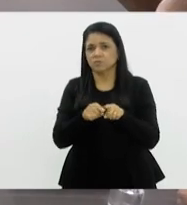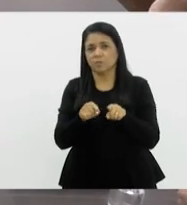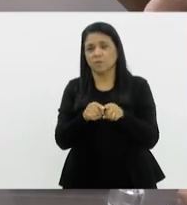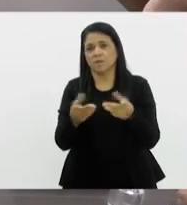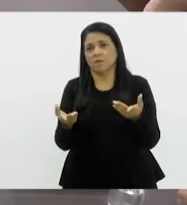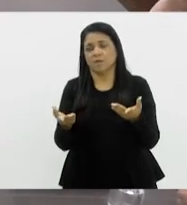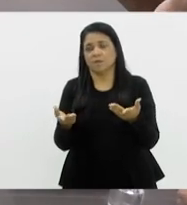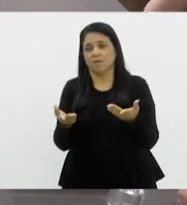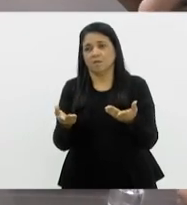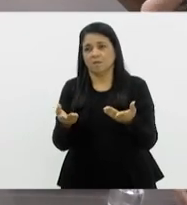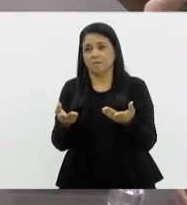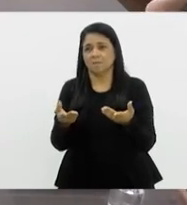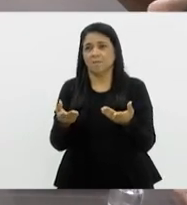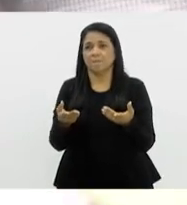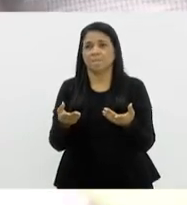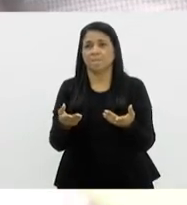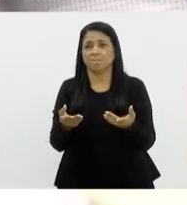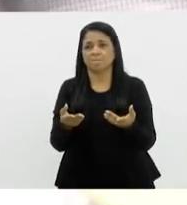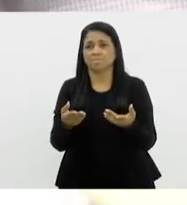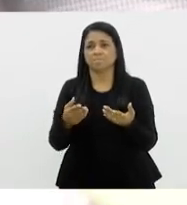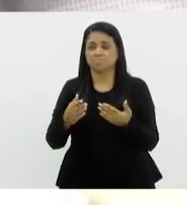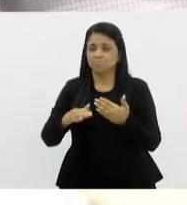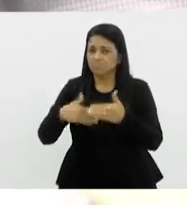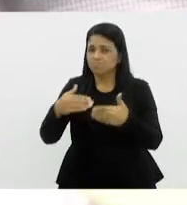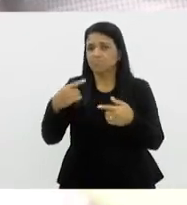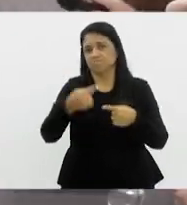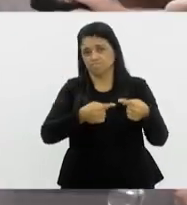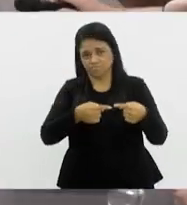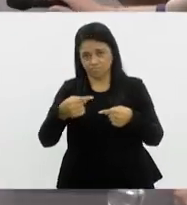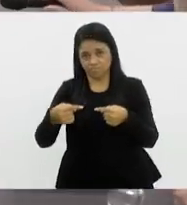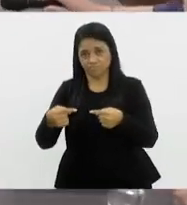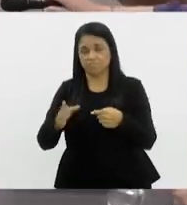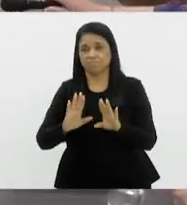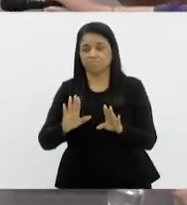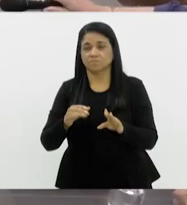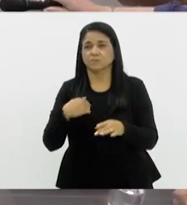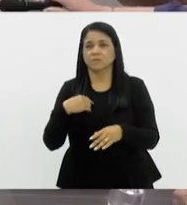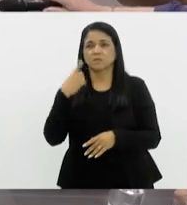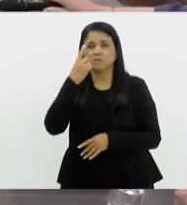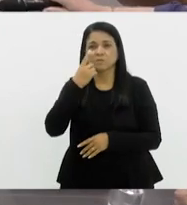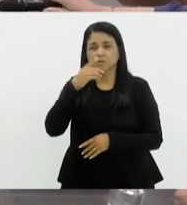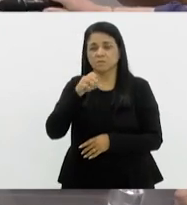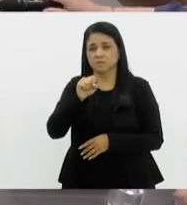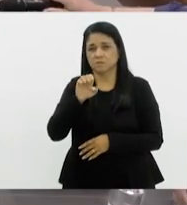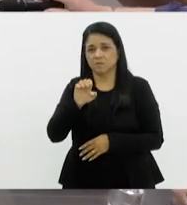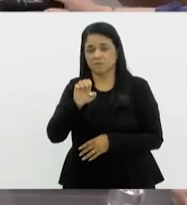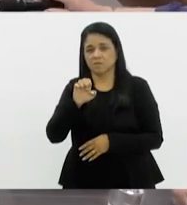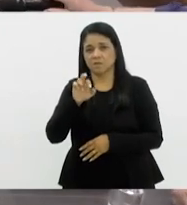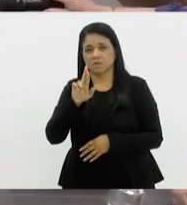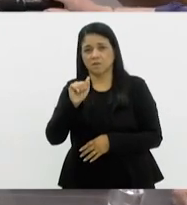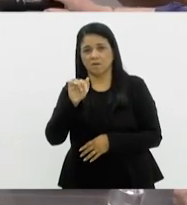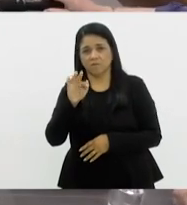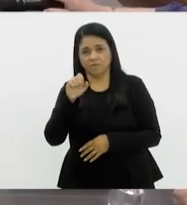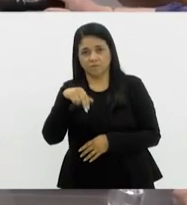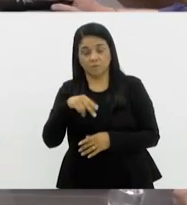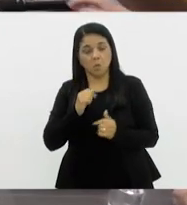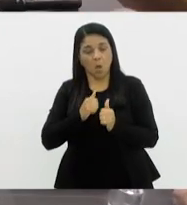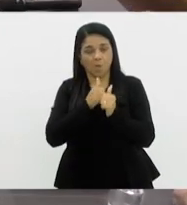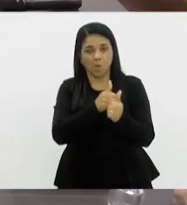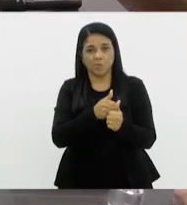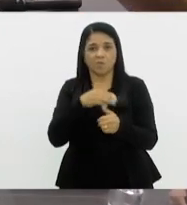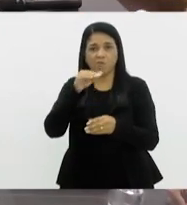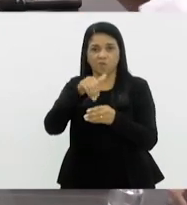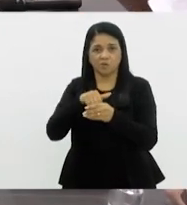justo, enfim, é justo a iniciativa de Vossa Excelência. Só para prosseguir a discussão. Presidente. Perfeito. Deputado Serafini. Eu acompanho o voto do deputado Carlos Mink